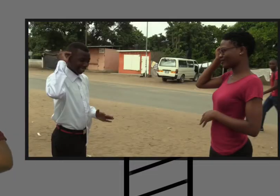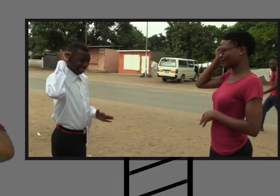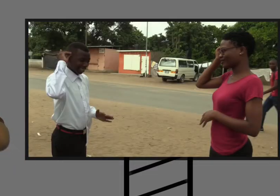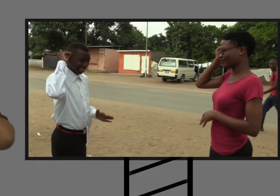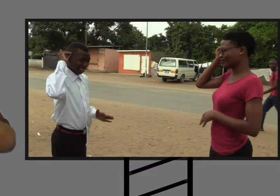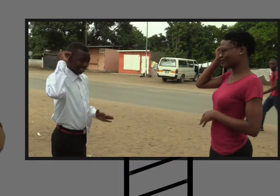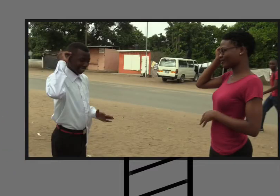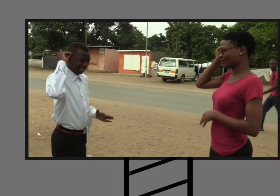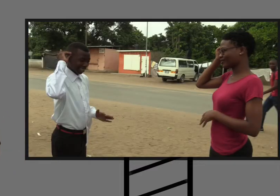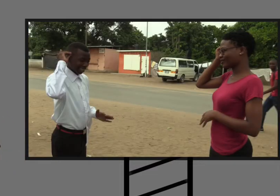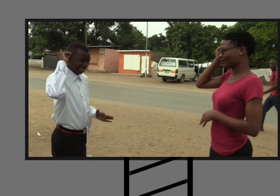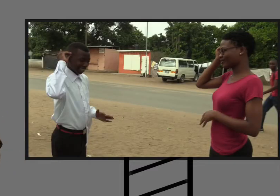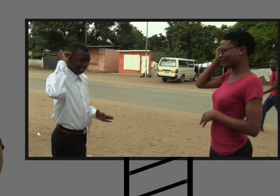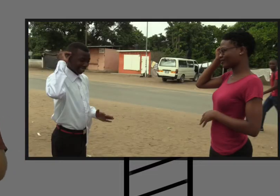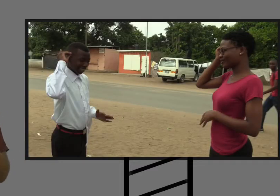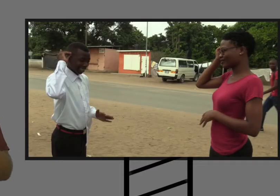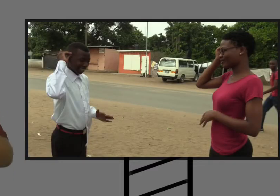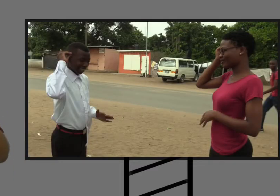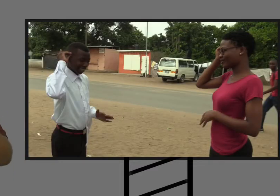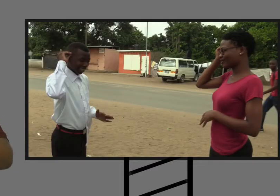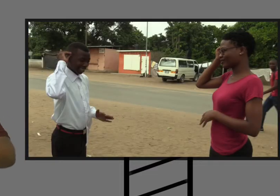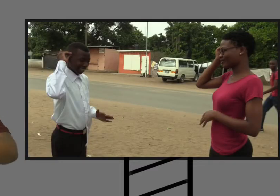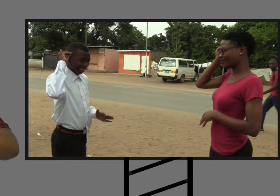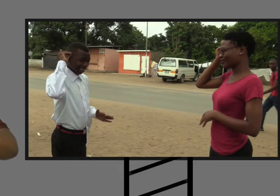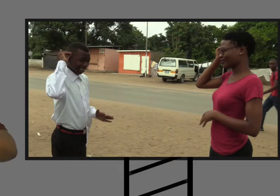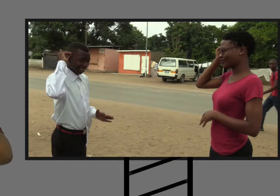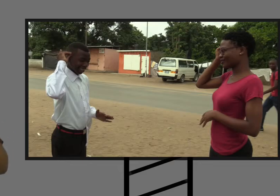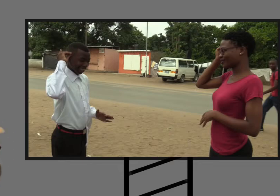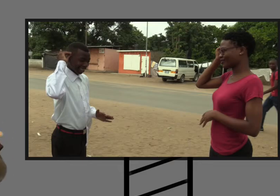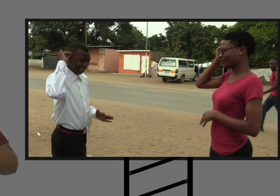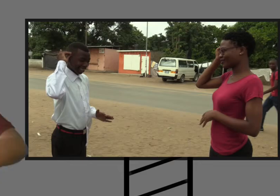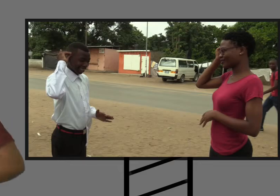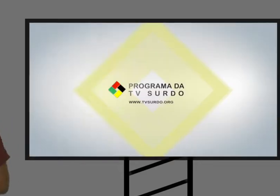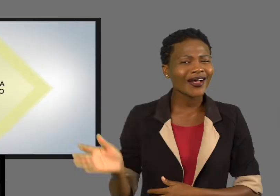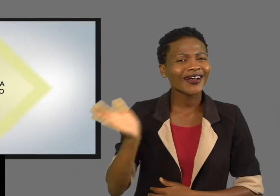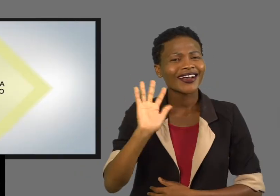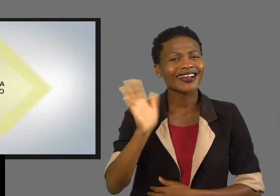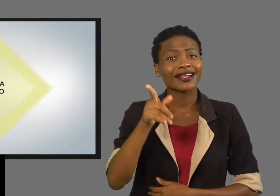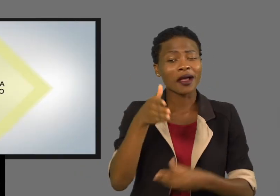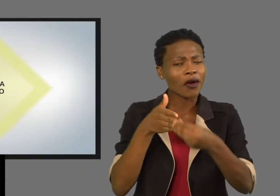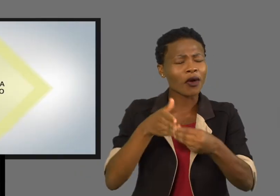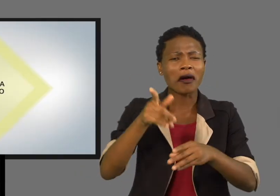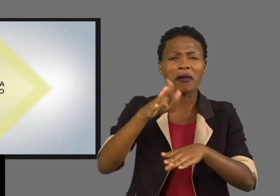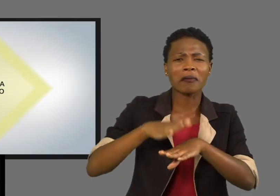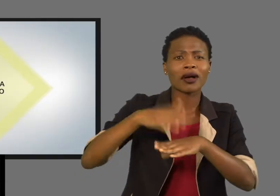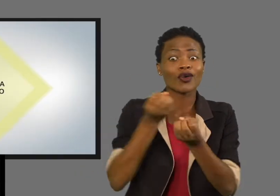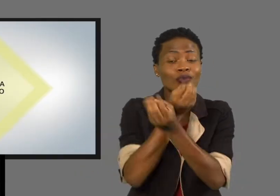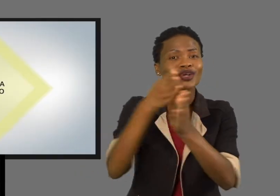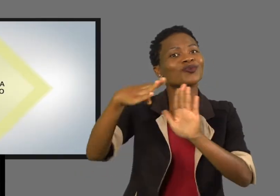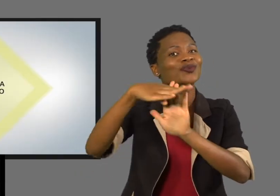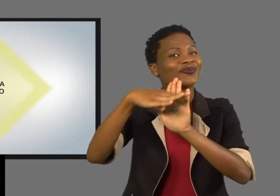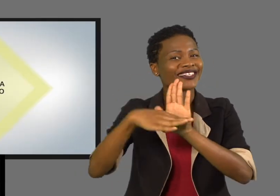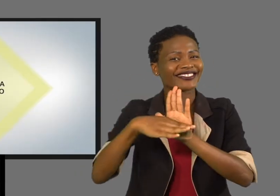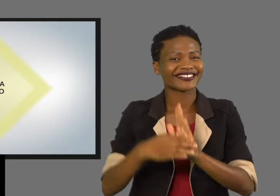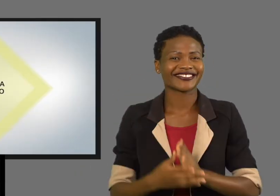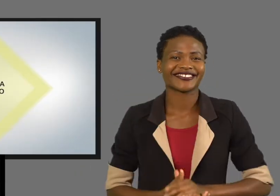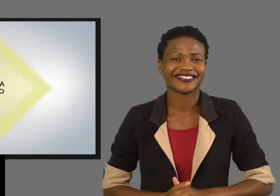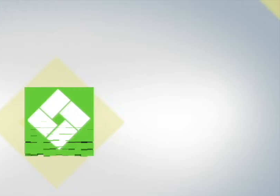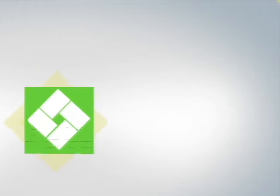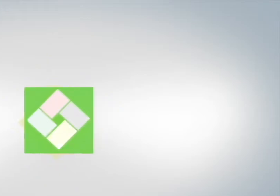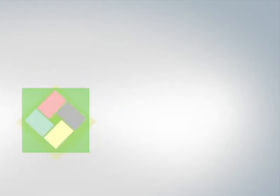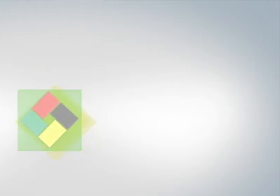Aprenda a dizer os nomes dos dias de semana em língua de sinais. Olá, acompanhe estas e mais notícias